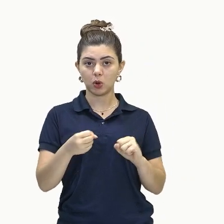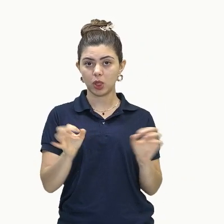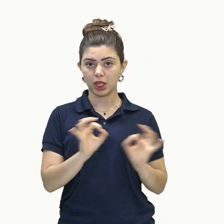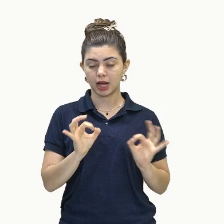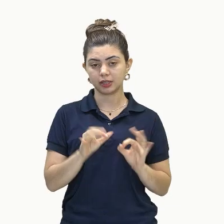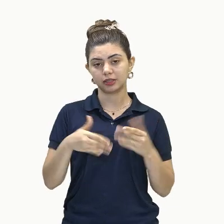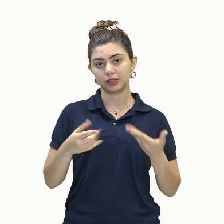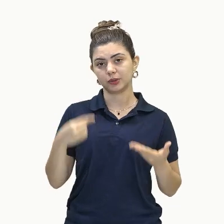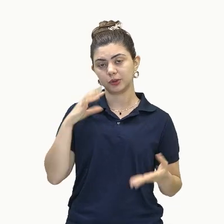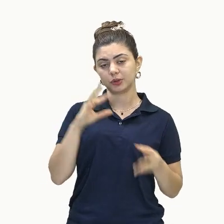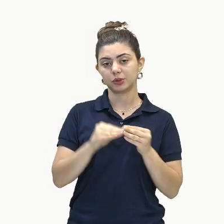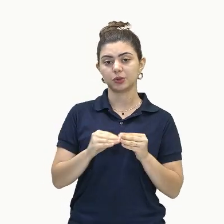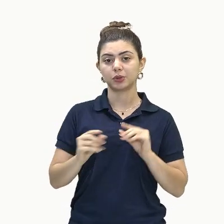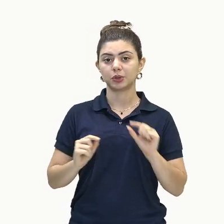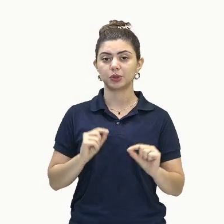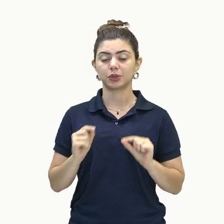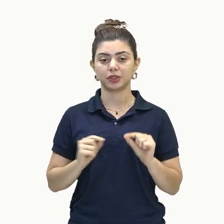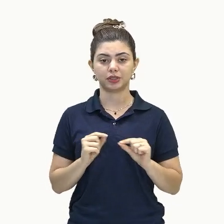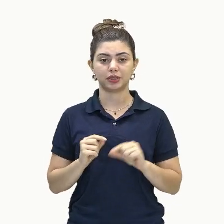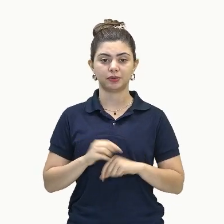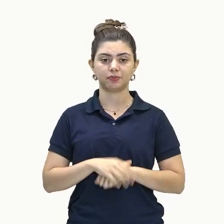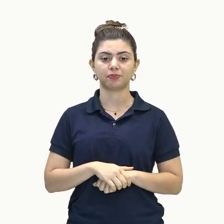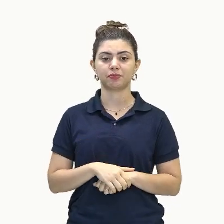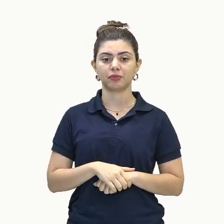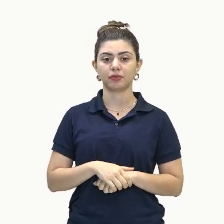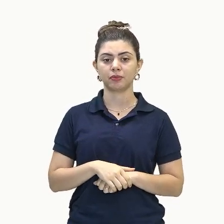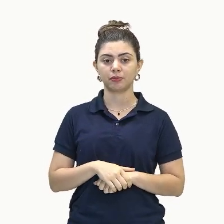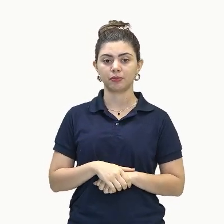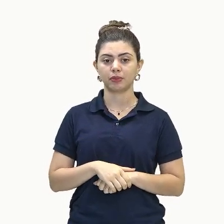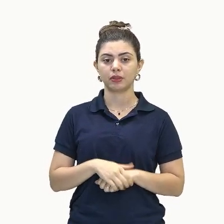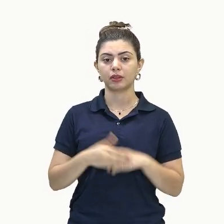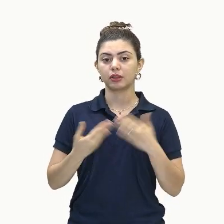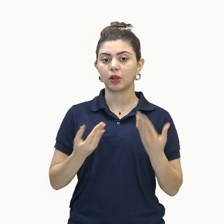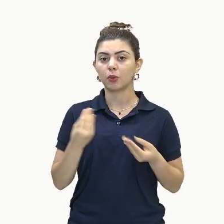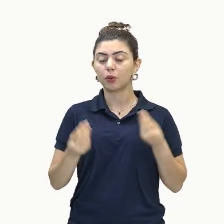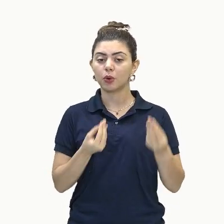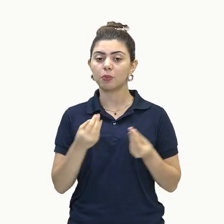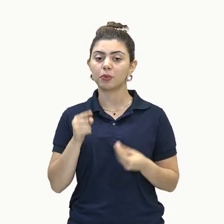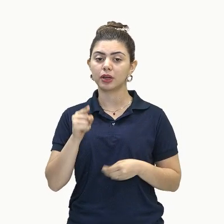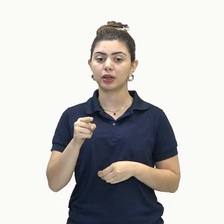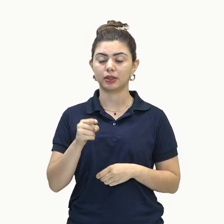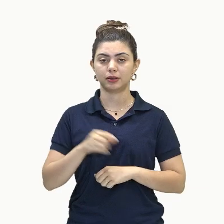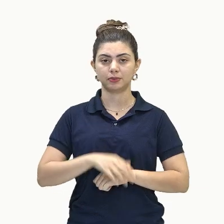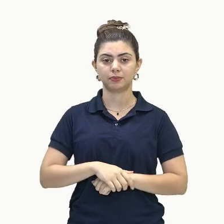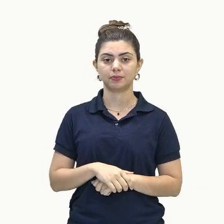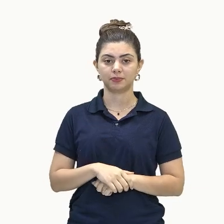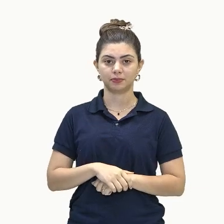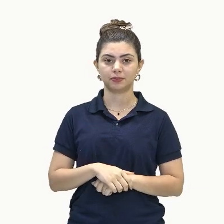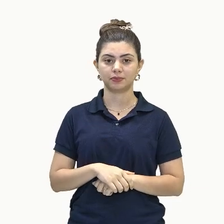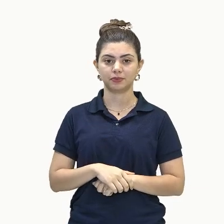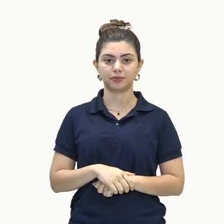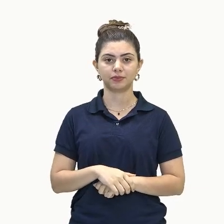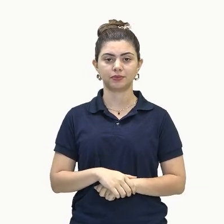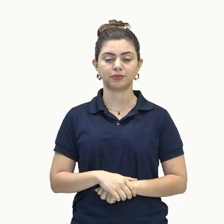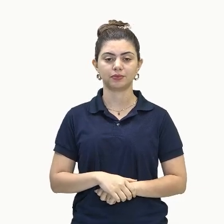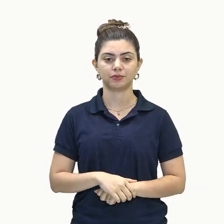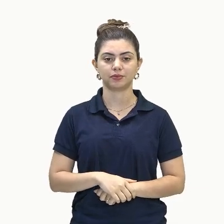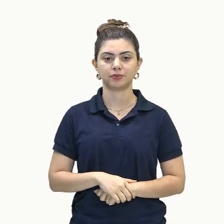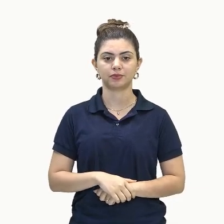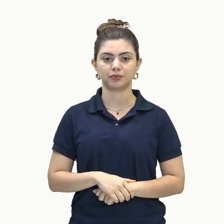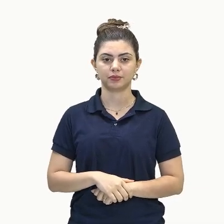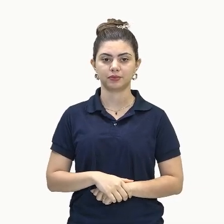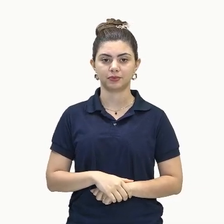ele será recessivo. Então, ele vai ter, ele vai ter